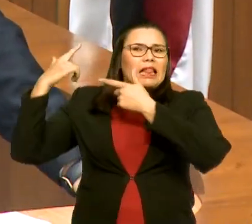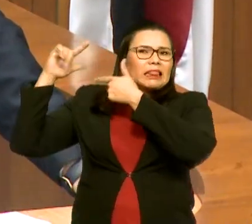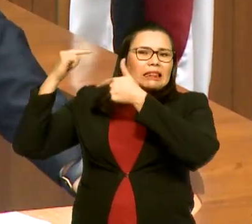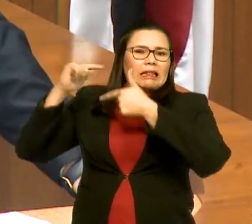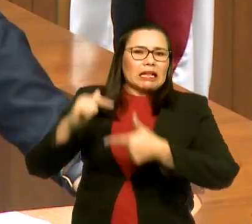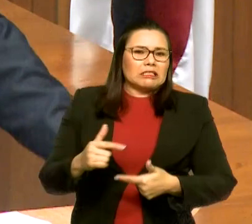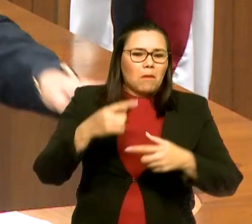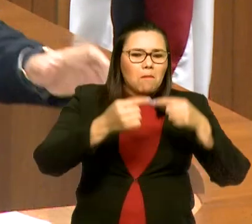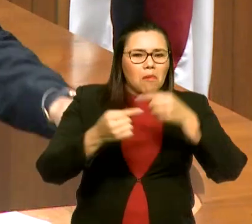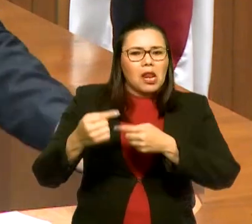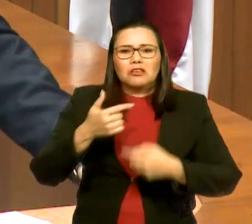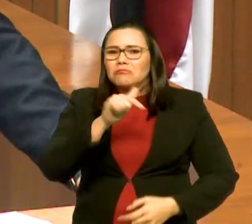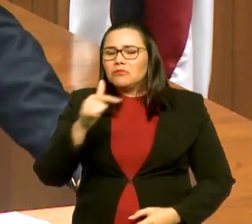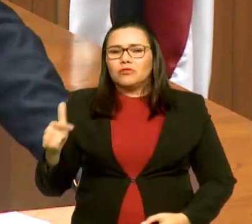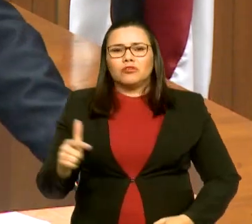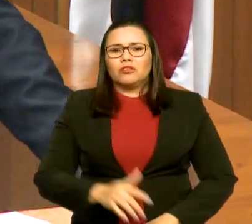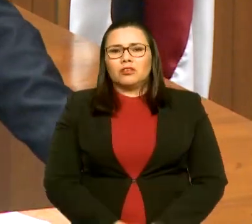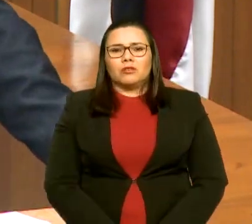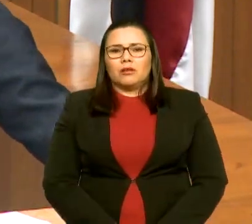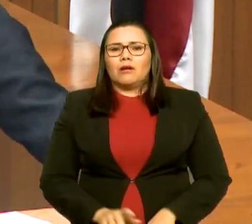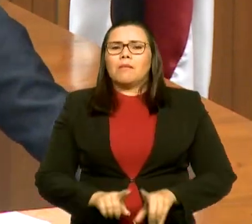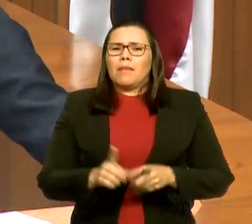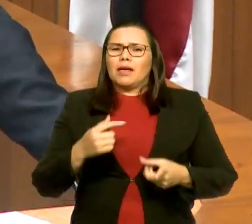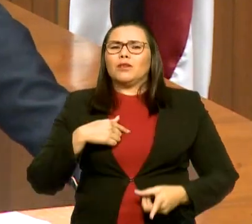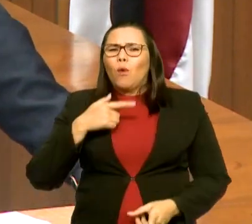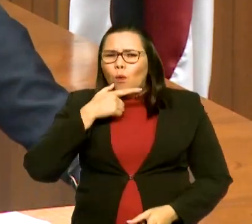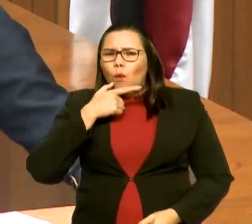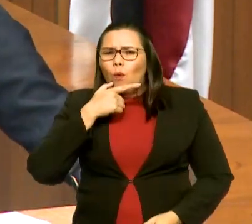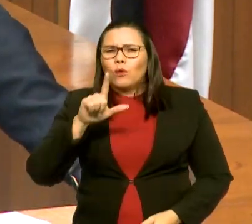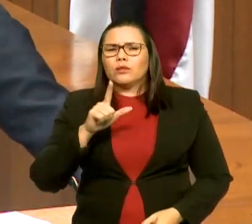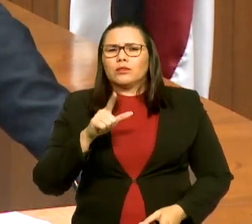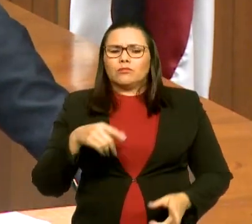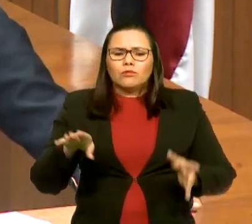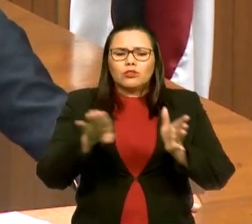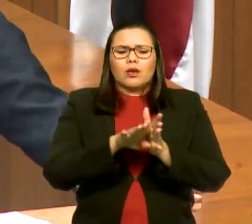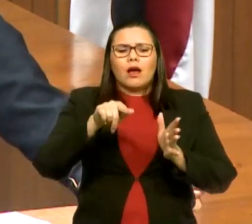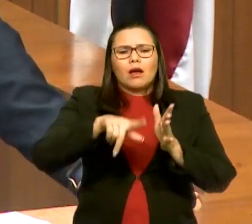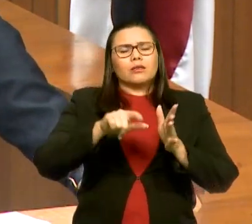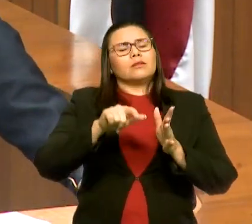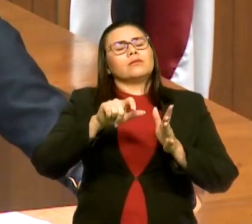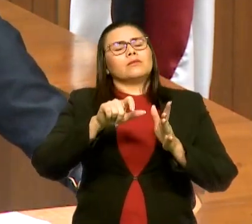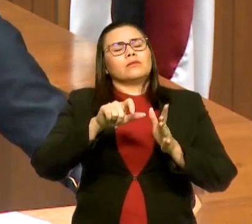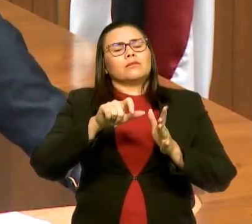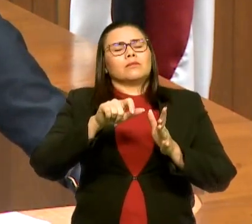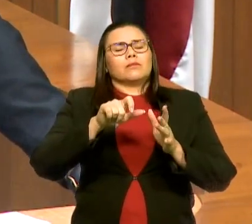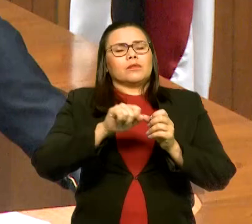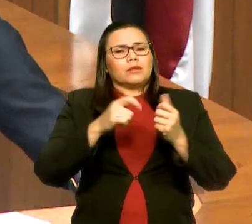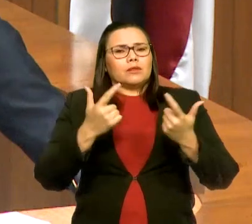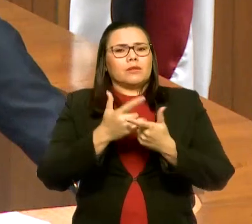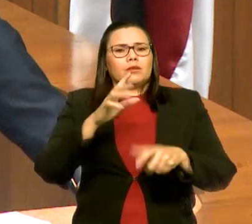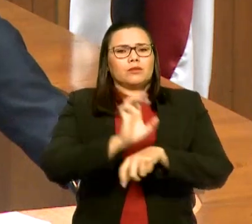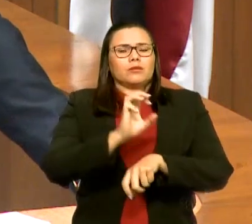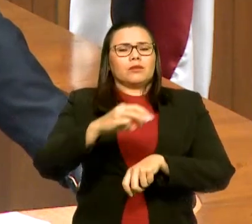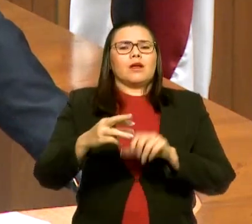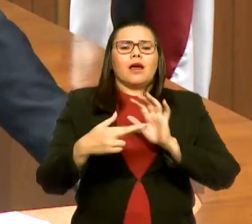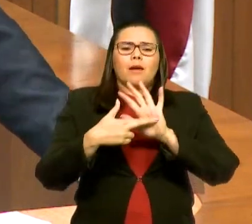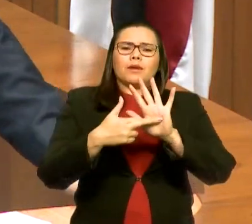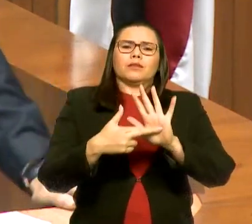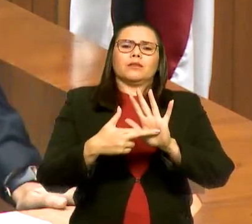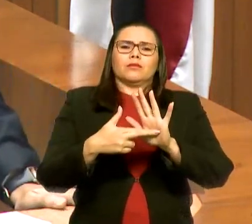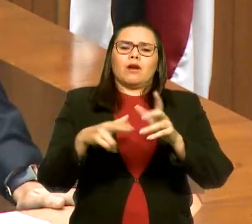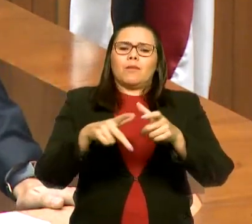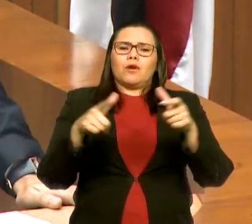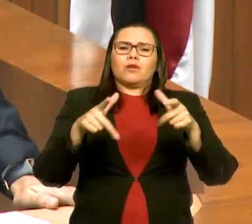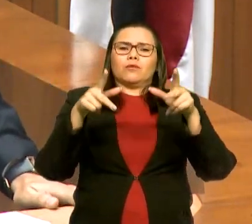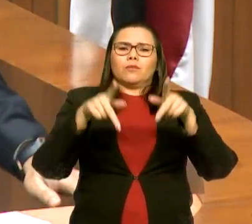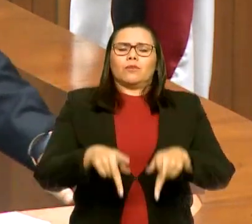política, e de repente está aqui, representando a maior parte das famílias do Maranhão, deputado Rildo. De